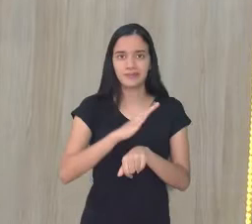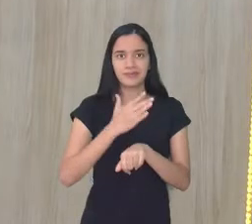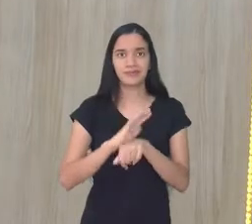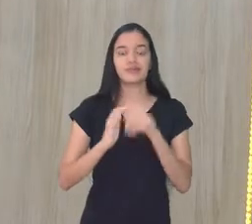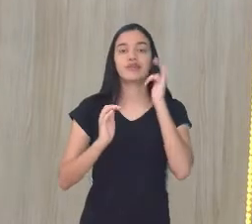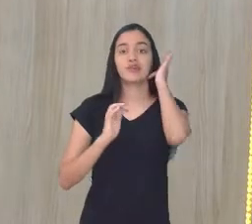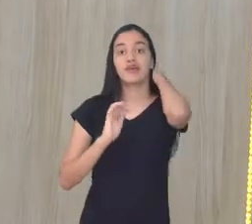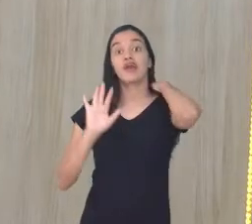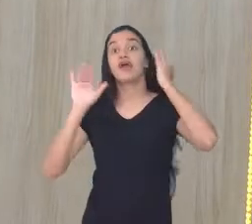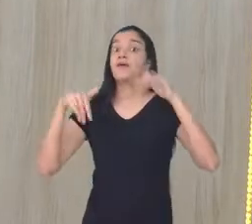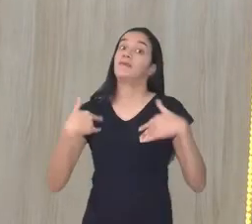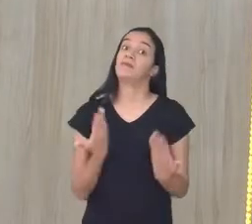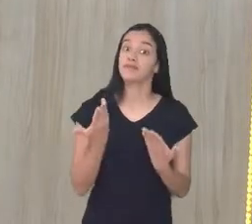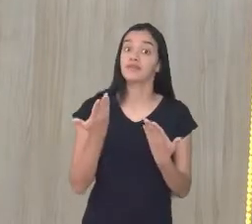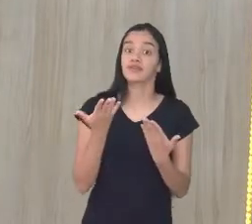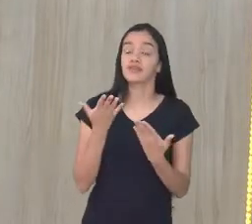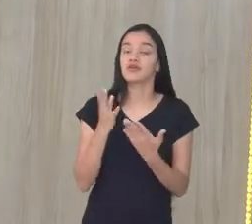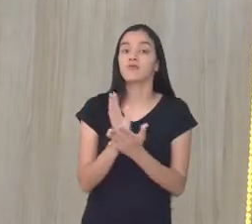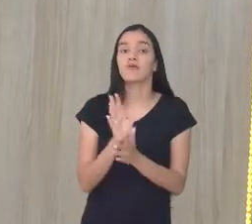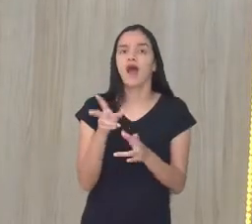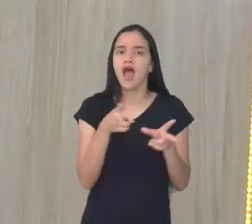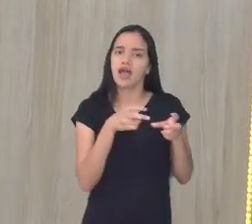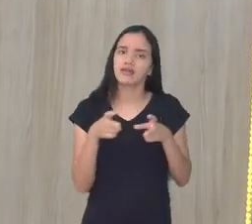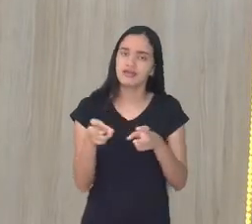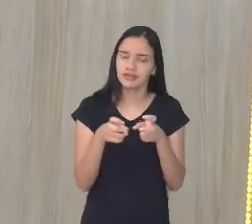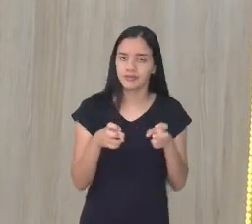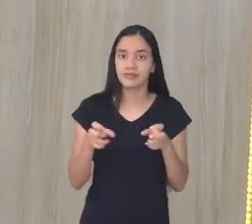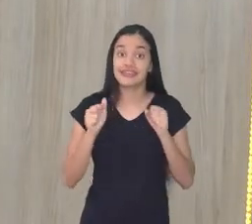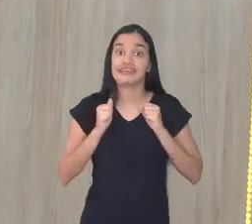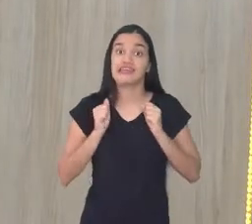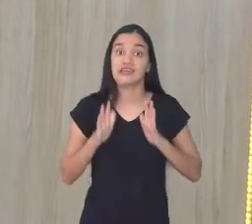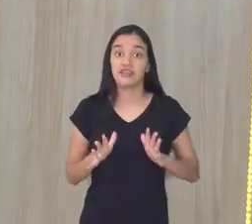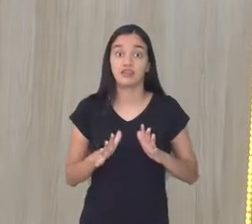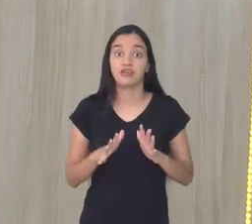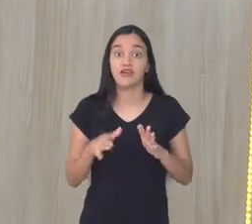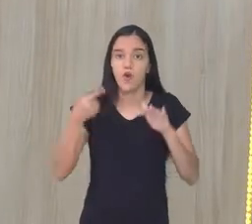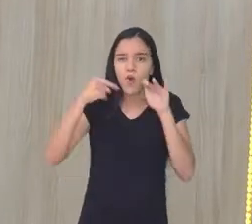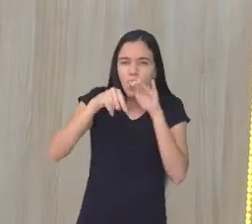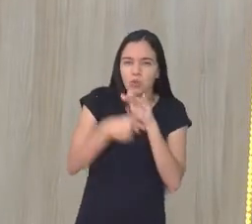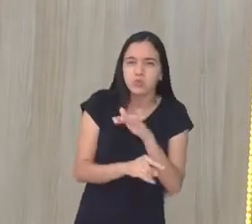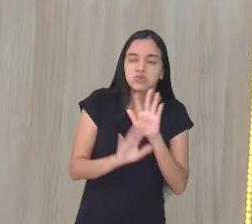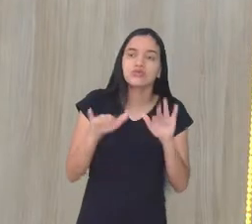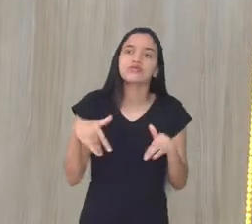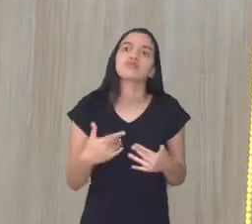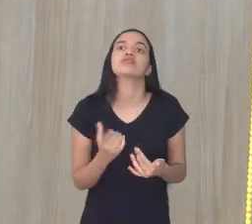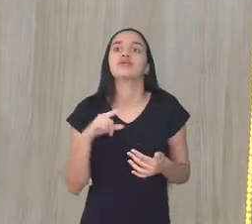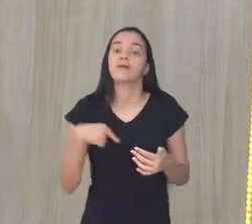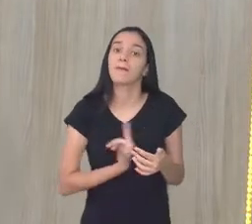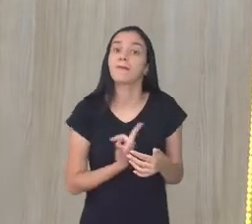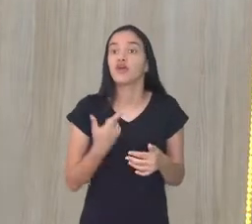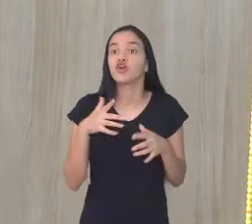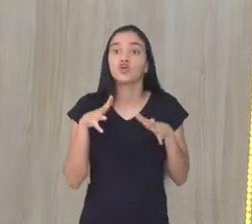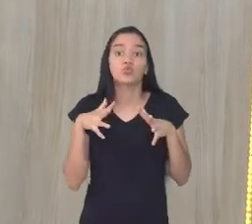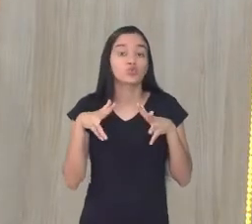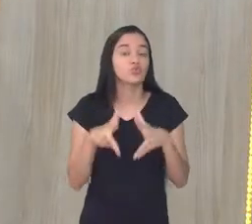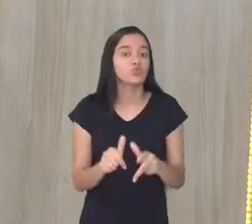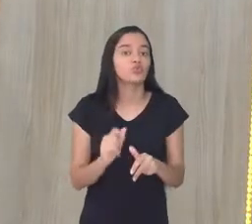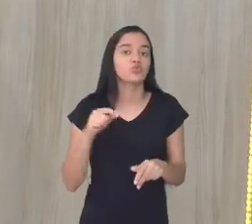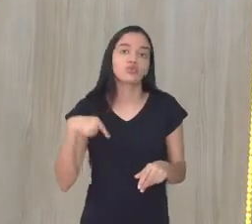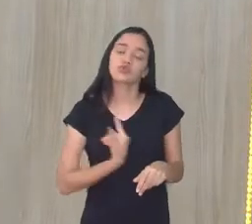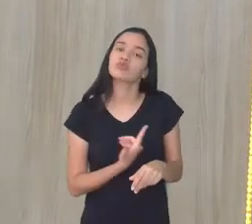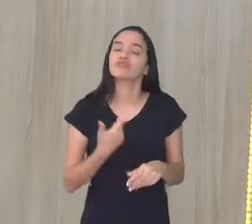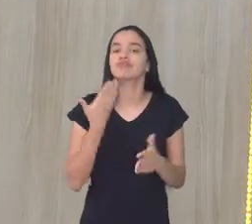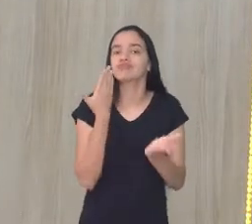esses internos, esses receptores de ação intensa. O que é que nós temos mais? Tudo isso que nós estamos